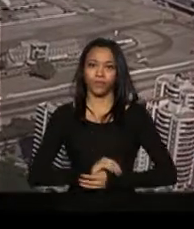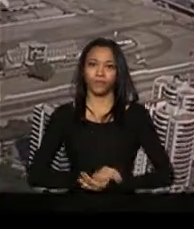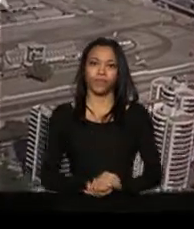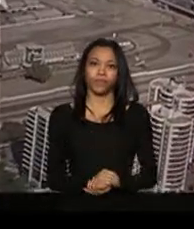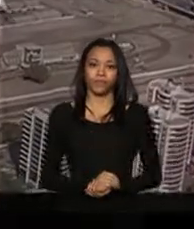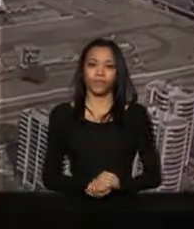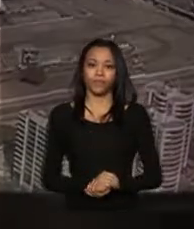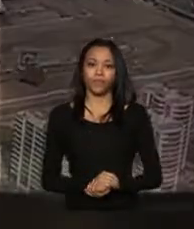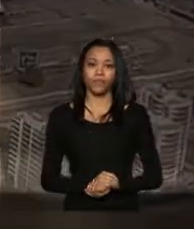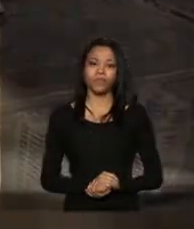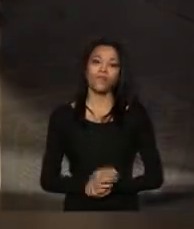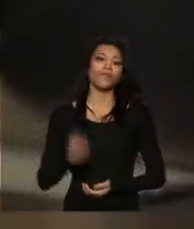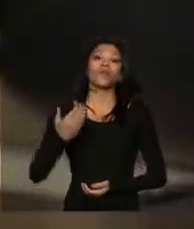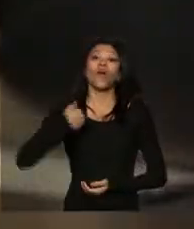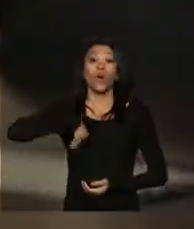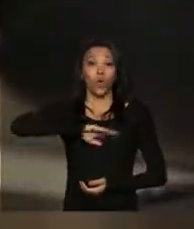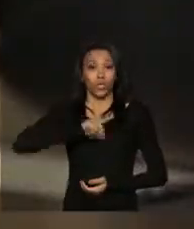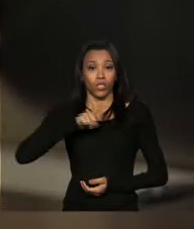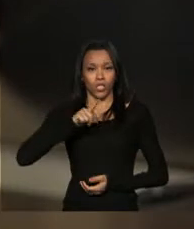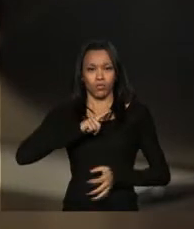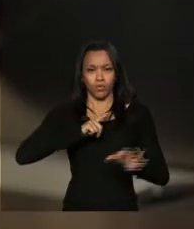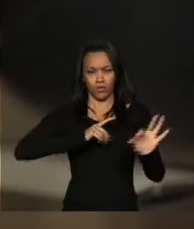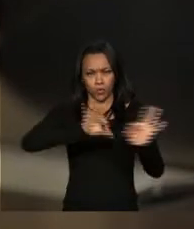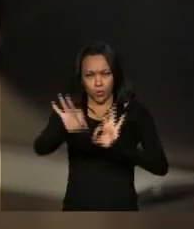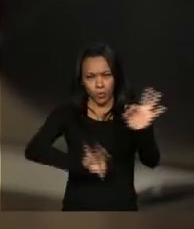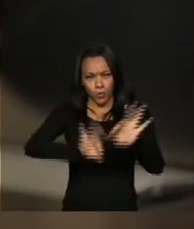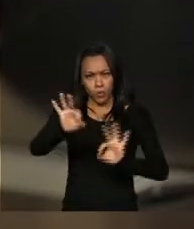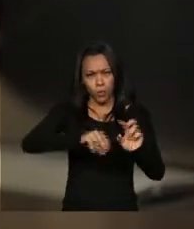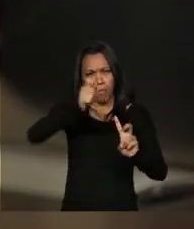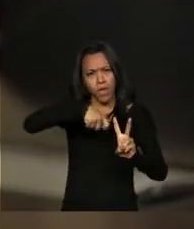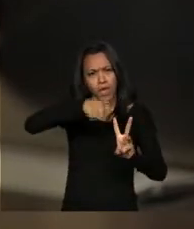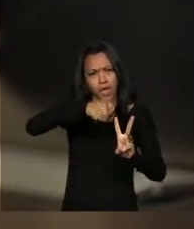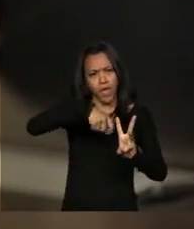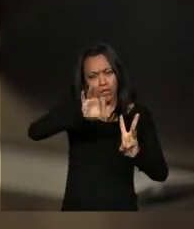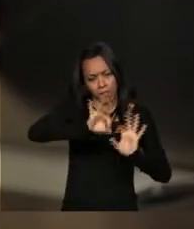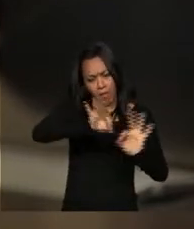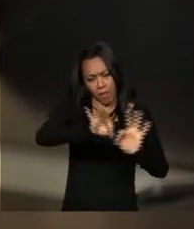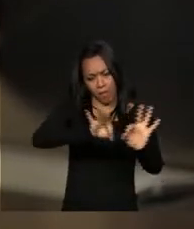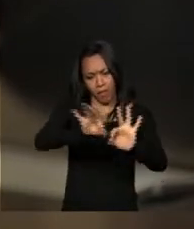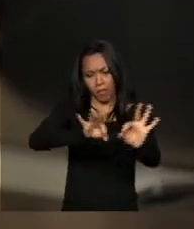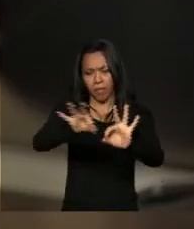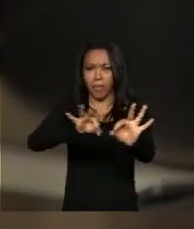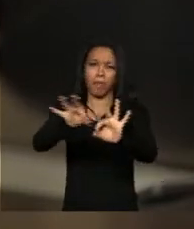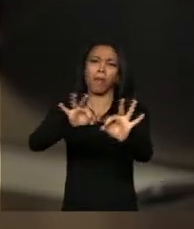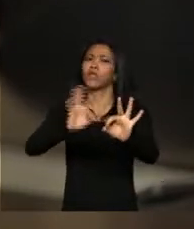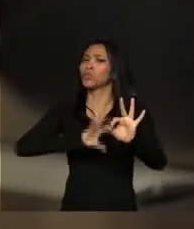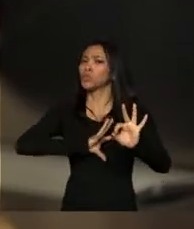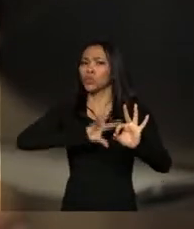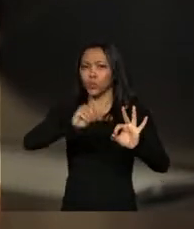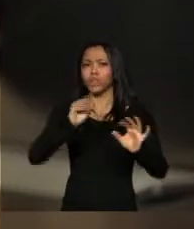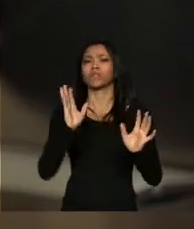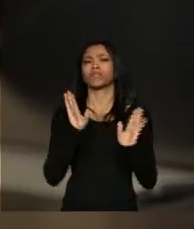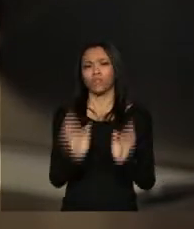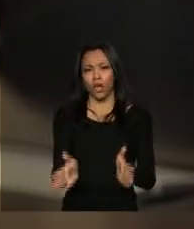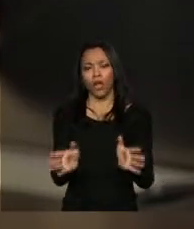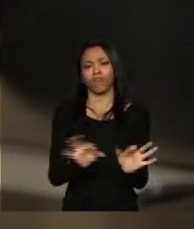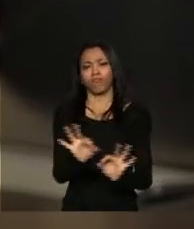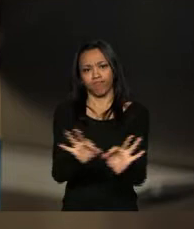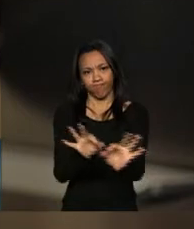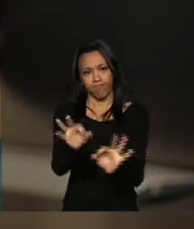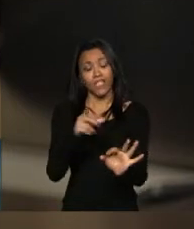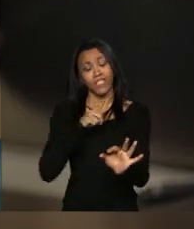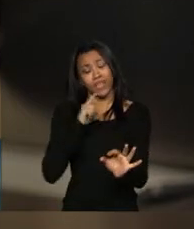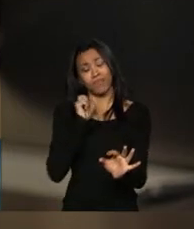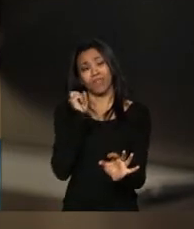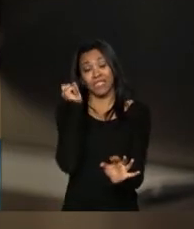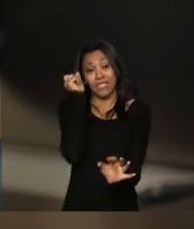Nós temos hoje um cronograma de obras seguindo toda uma... São etapas que estão sendo cumpridas. Tínhamos uma dificuldade